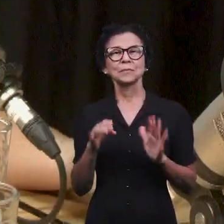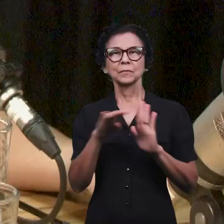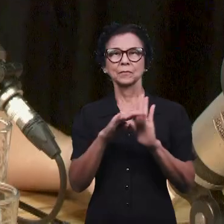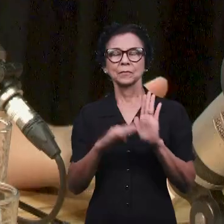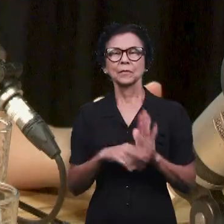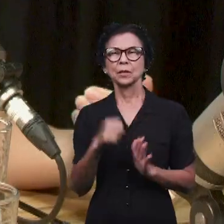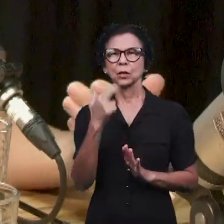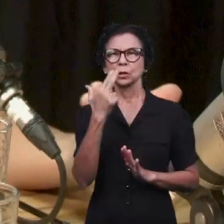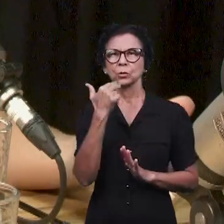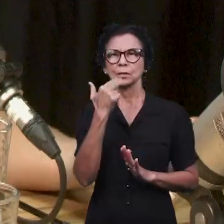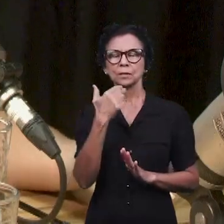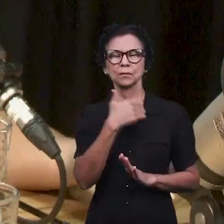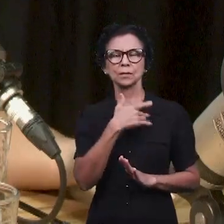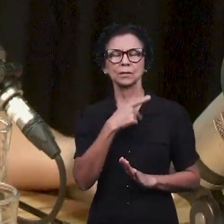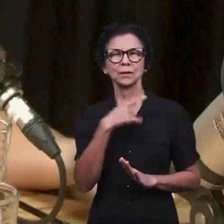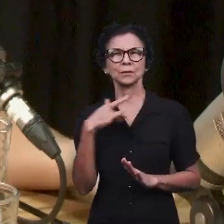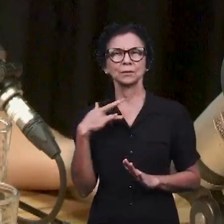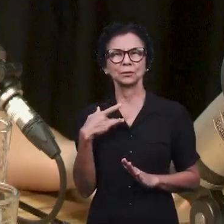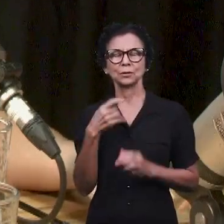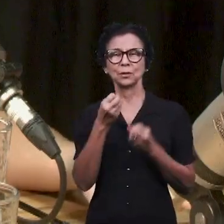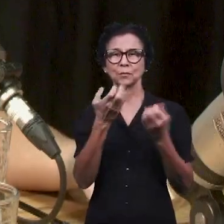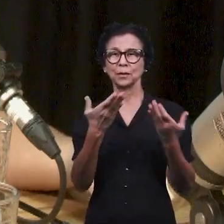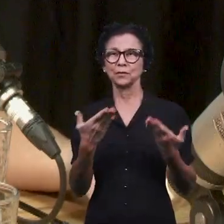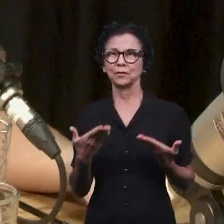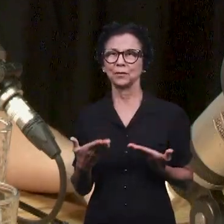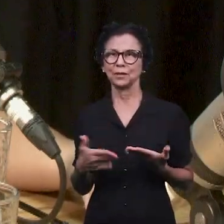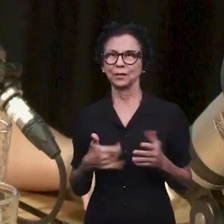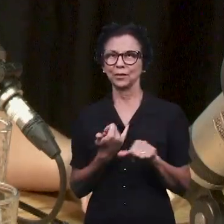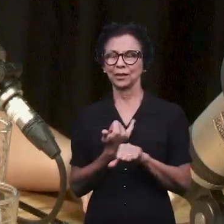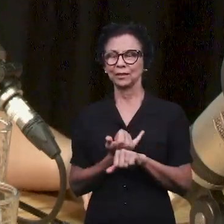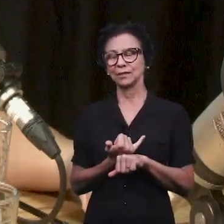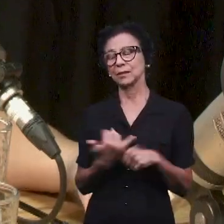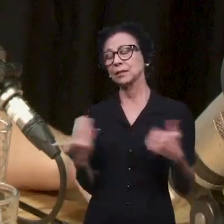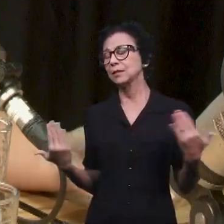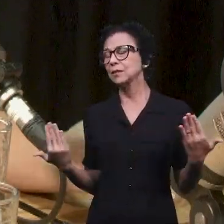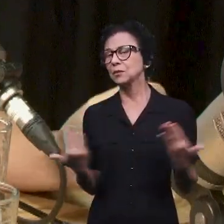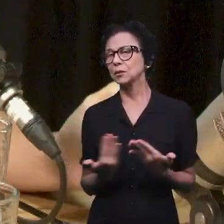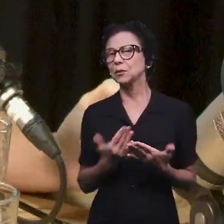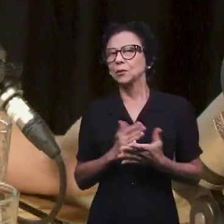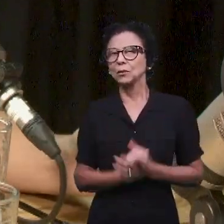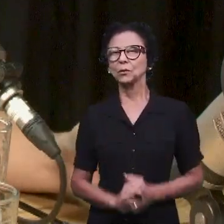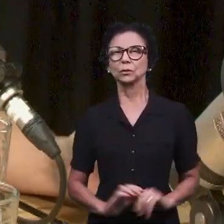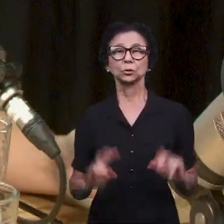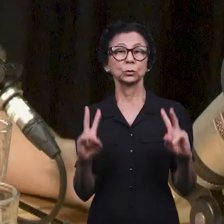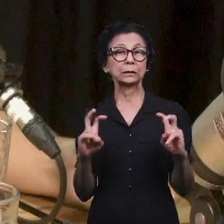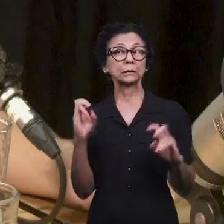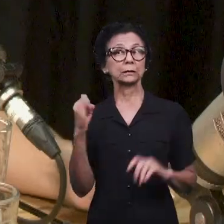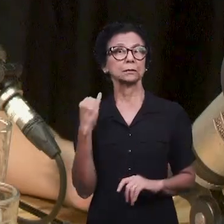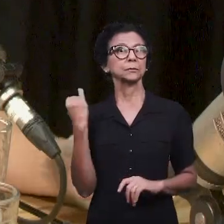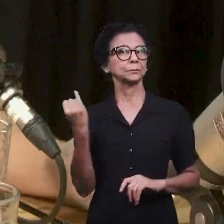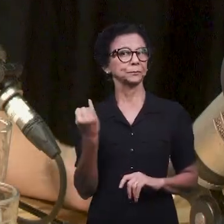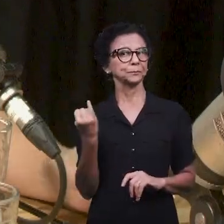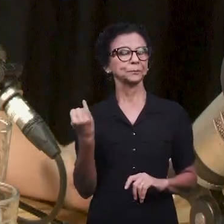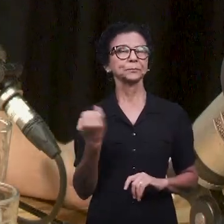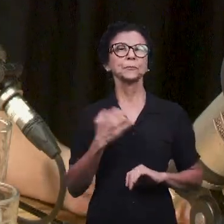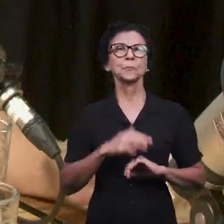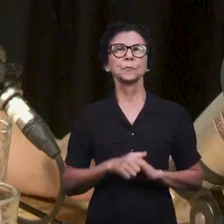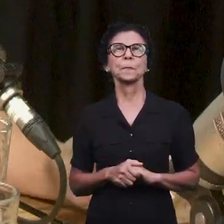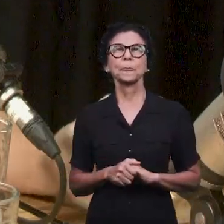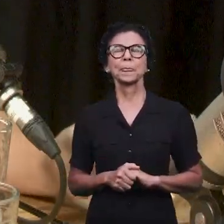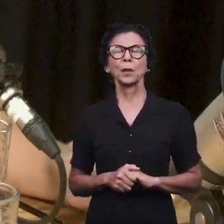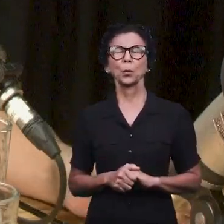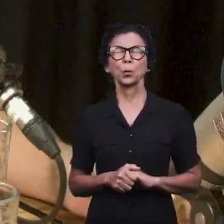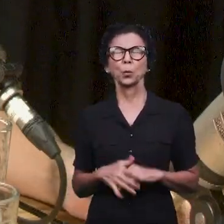que nos assiste, seja muito bem-vindo ao nosso canal e hoje nós iremos falar sobre um tema muito importante, que é sobre